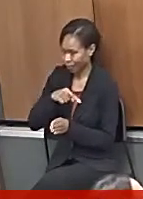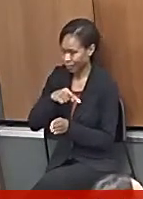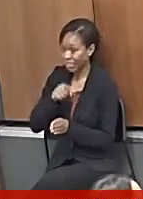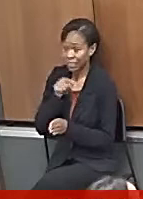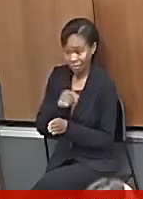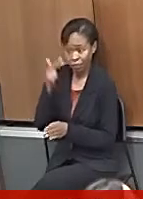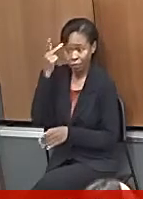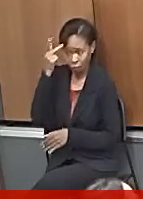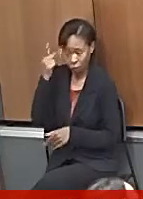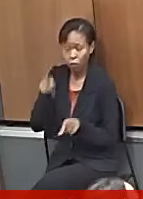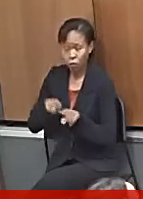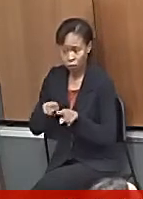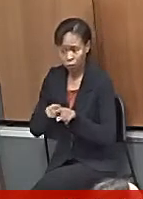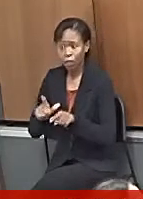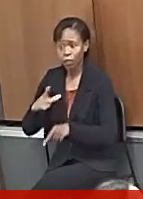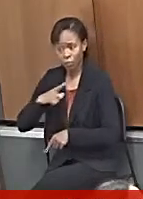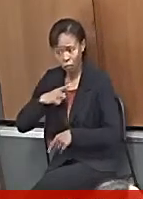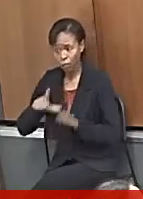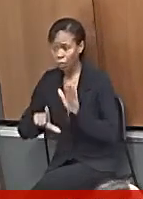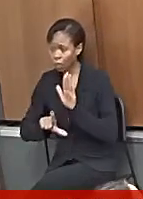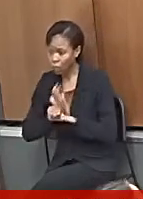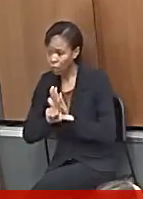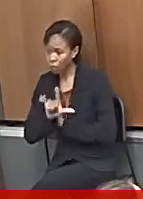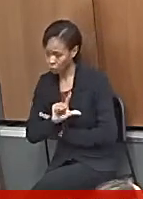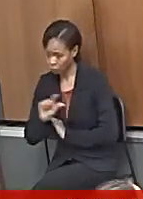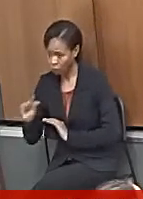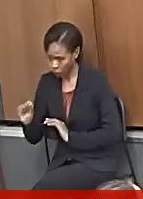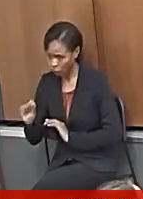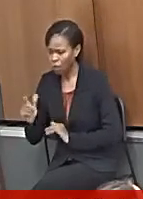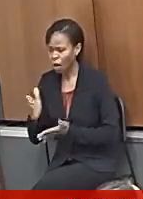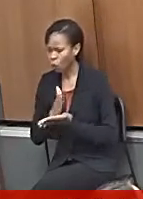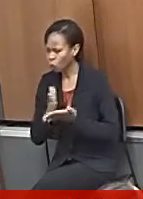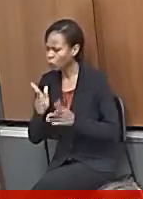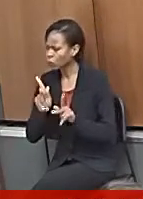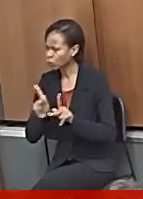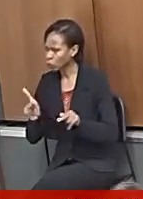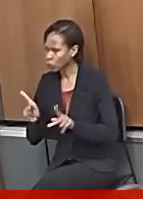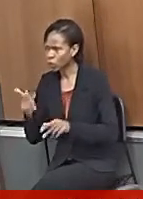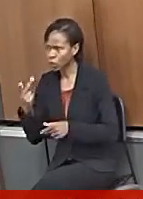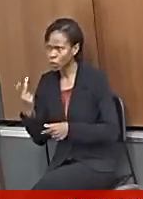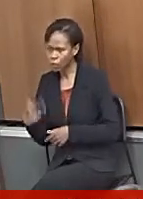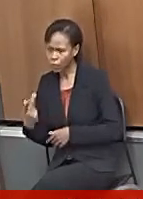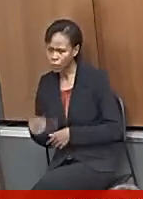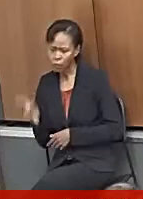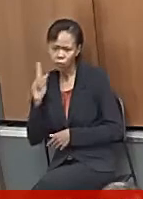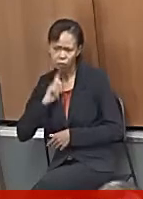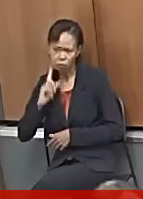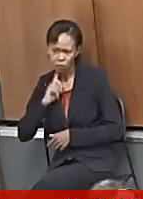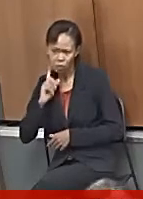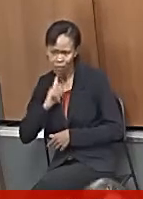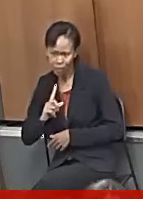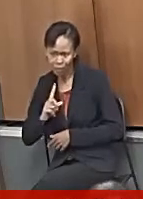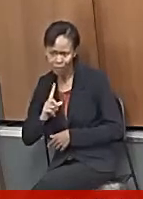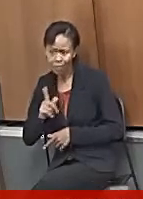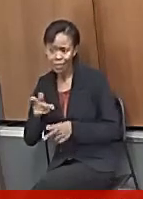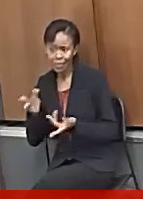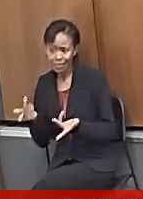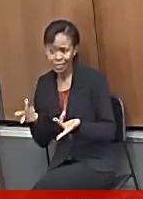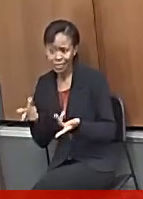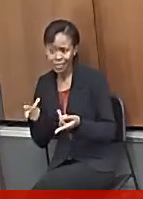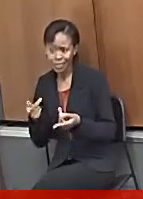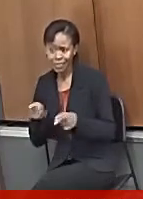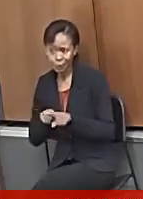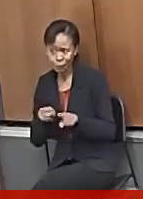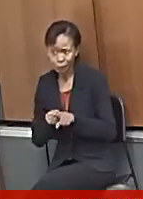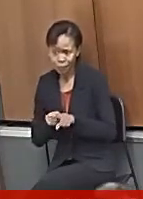temos professores que foram da lei sem do estado de minas gerais e que foram da lei sem do estado de são